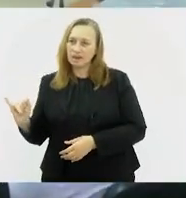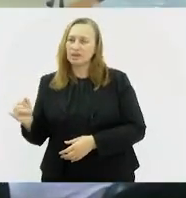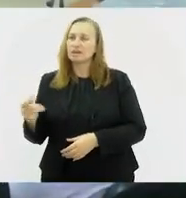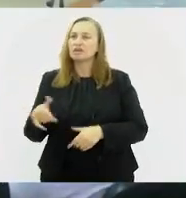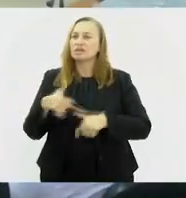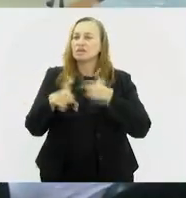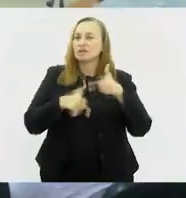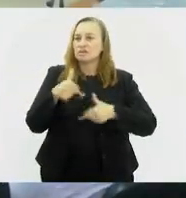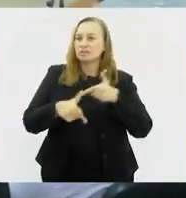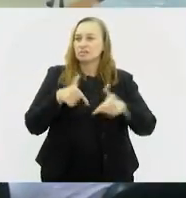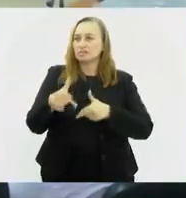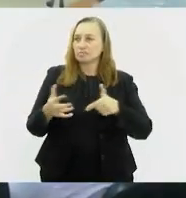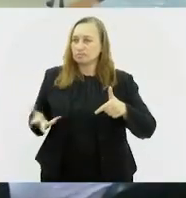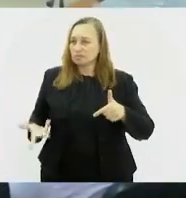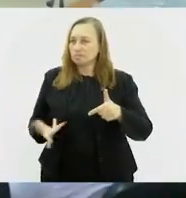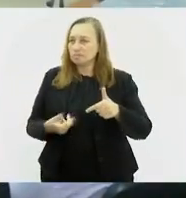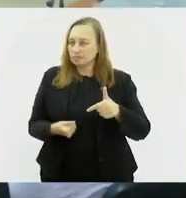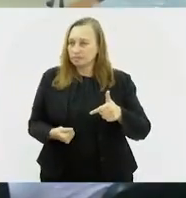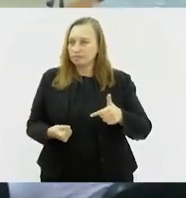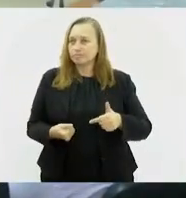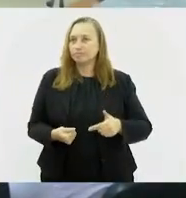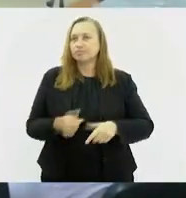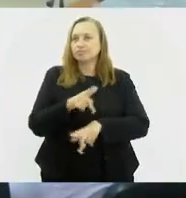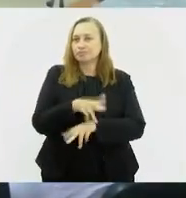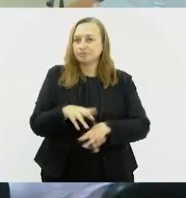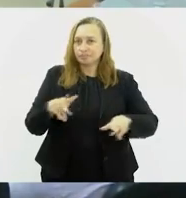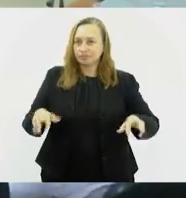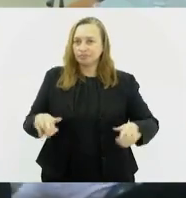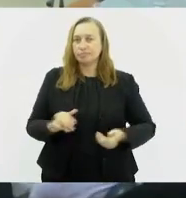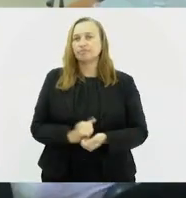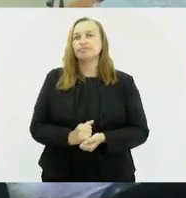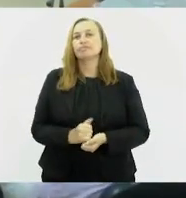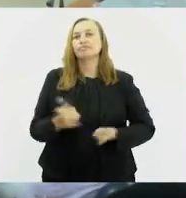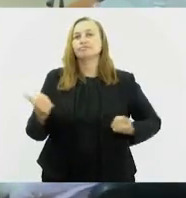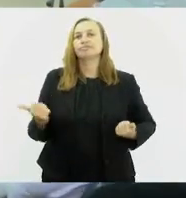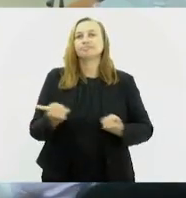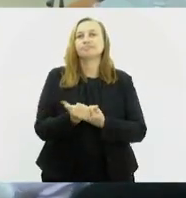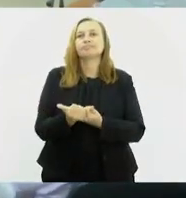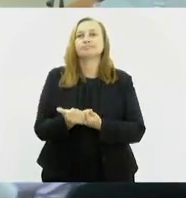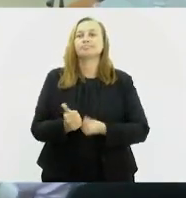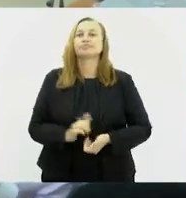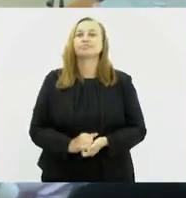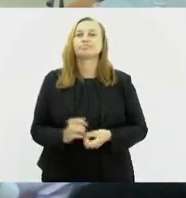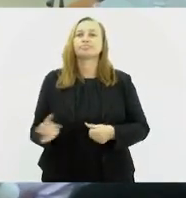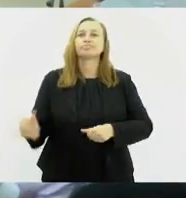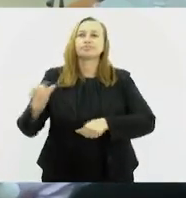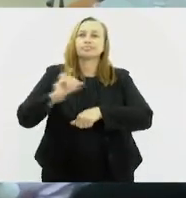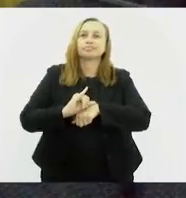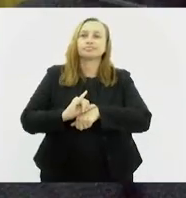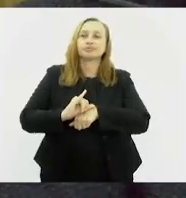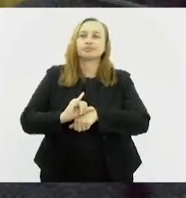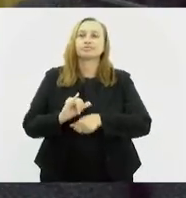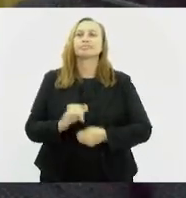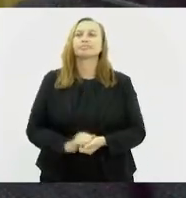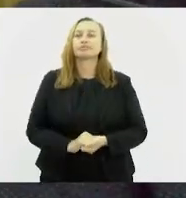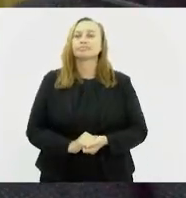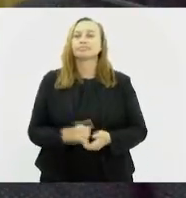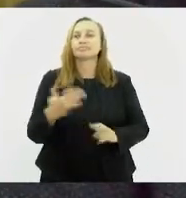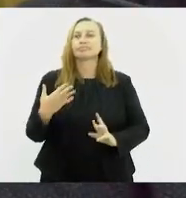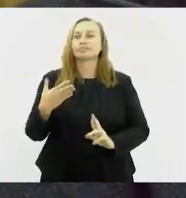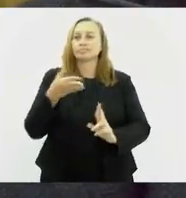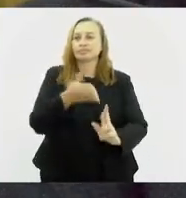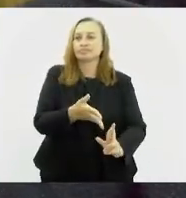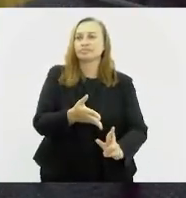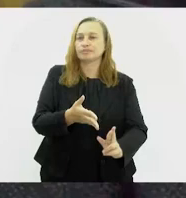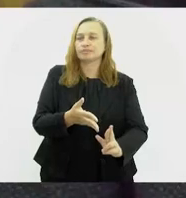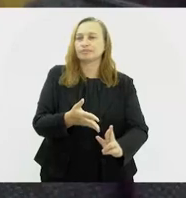de excelência, um trabalho diferenciado da assistência, fazendo com que Volta Redonda seja referência na assistência, não